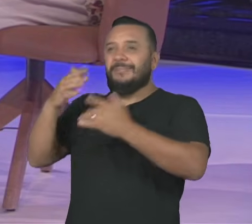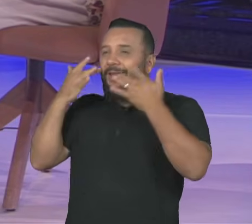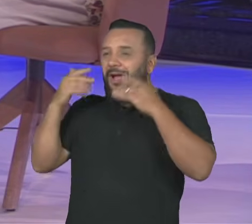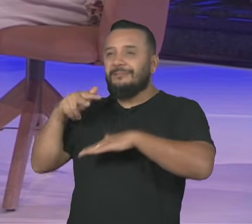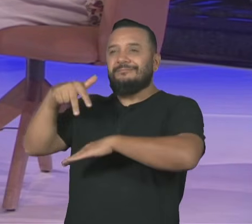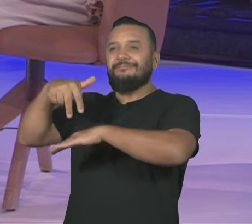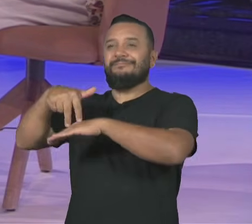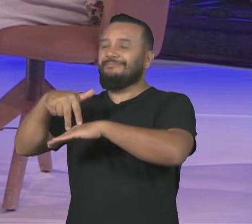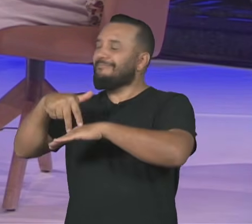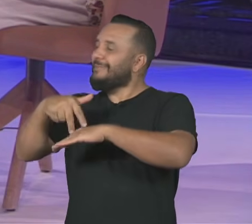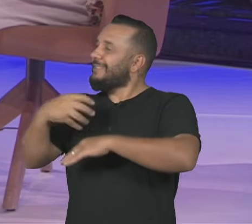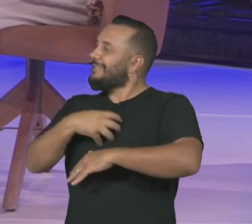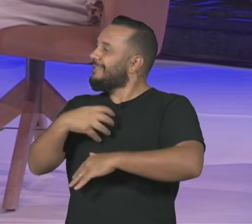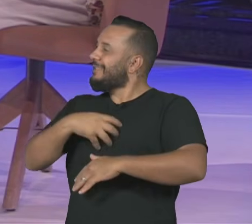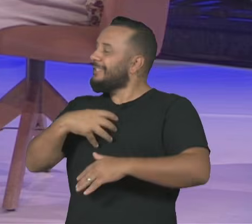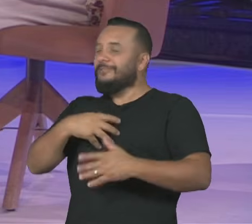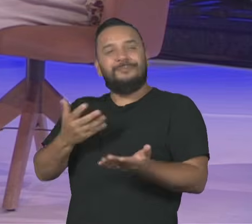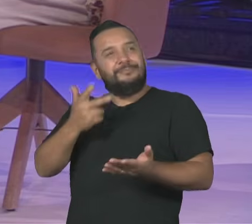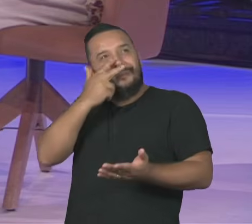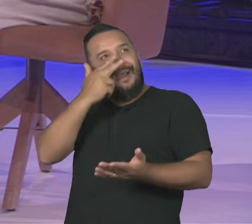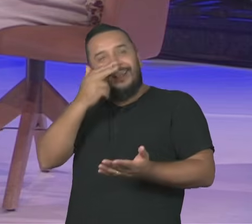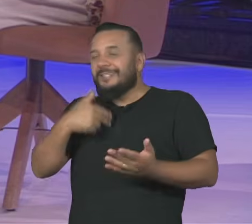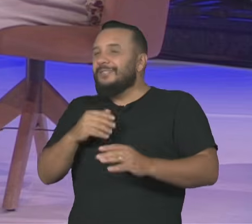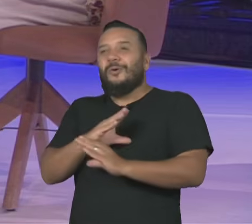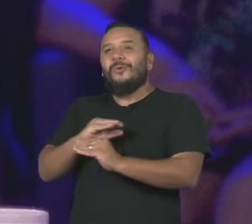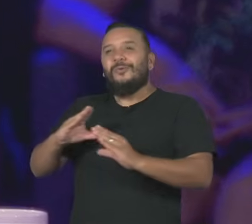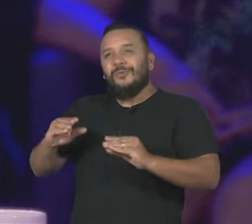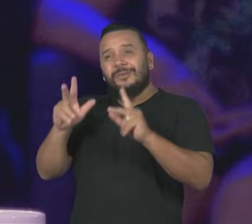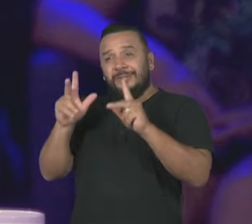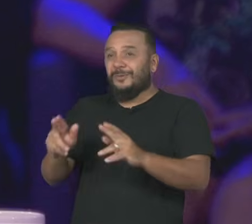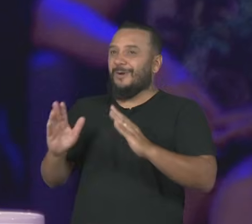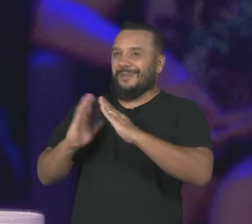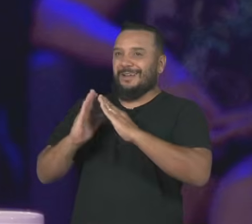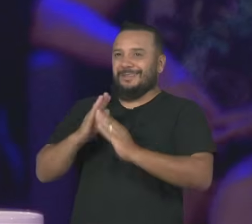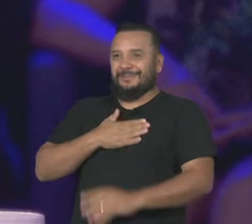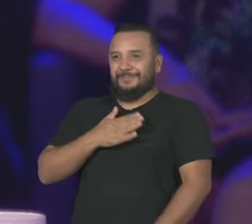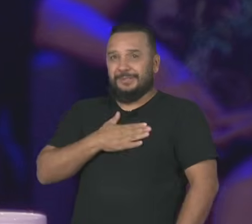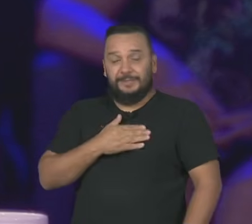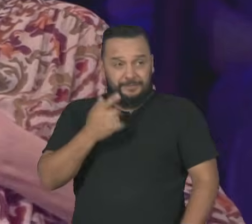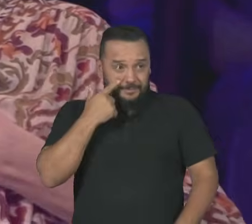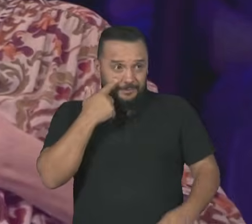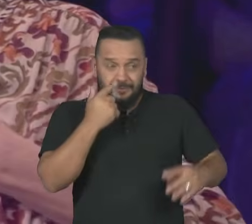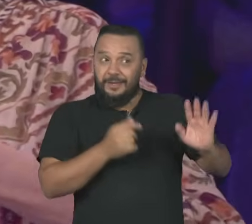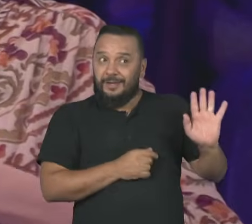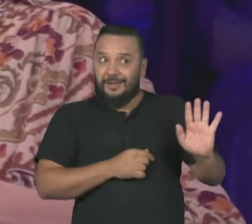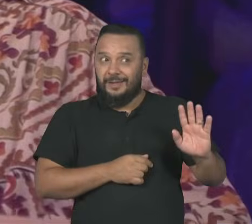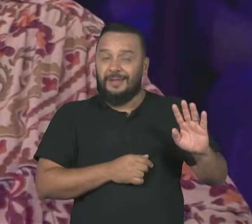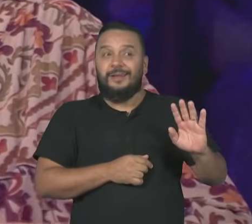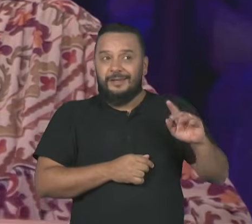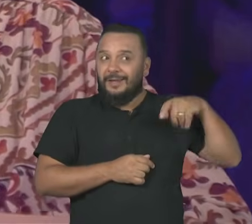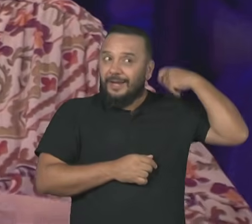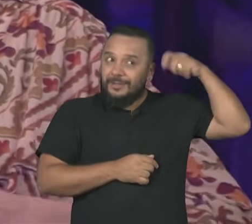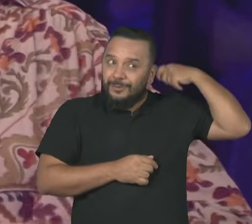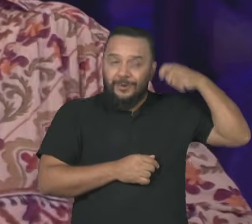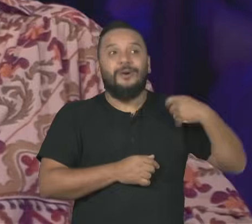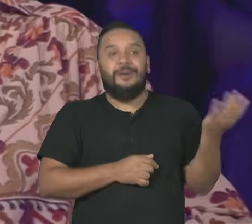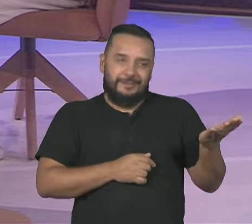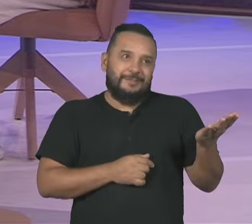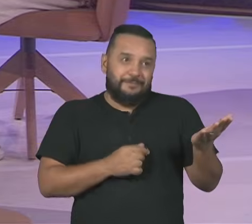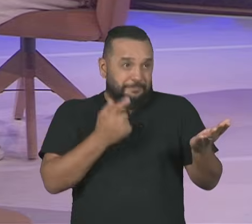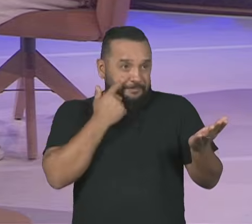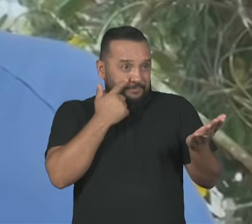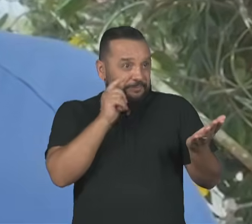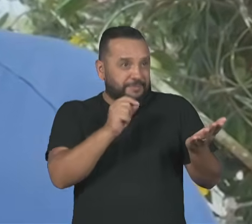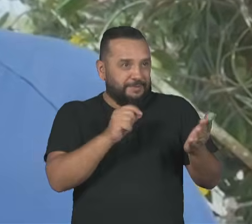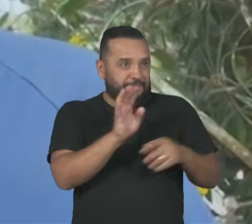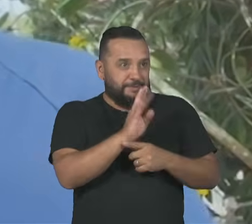Completamente à vontade. Vamos ver uma mensagem para você de um outro ator que se sente no palco também, em casa quando está no palco. Vamos